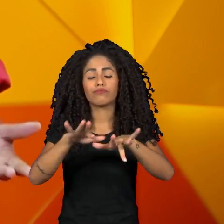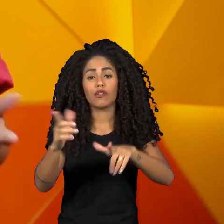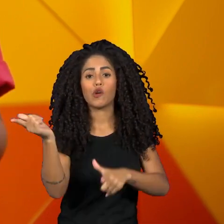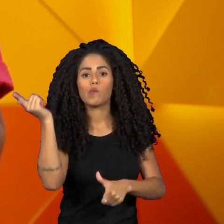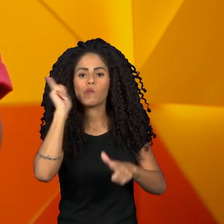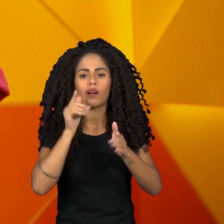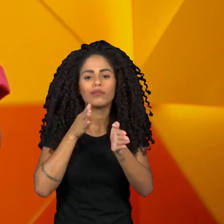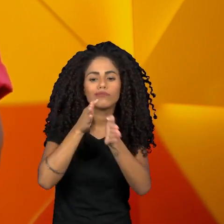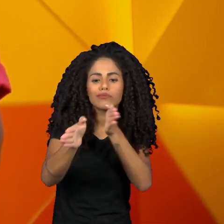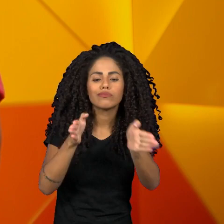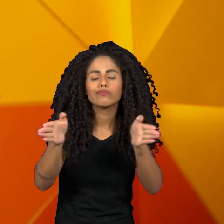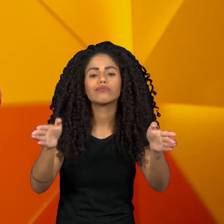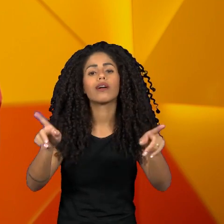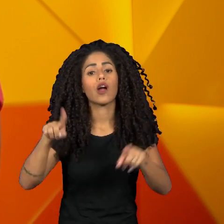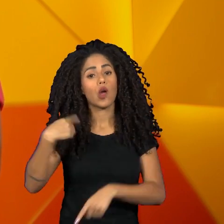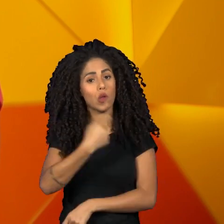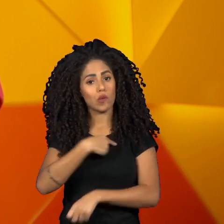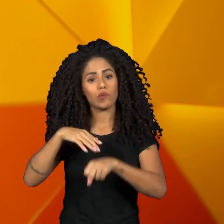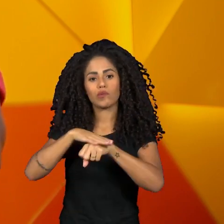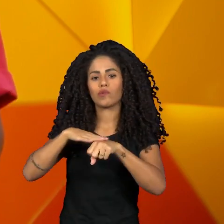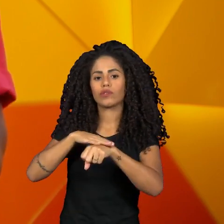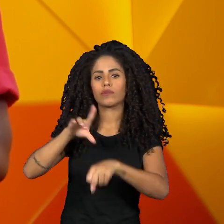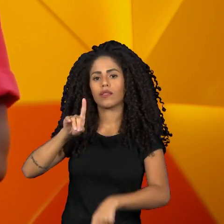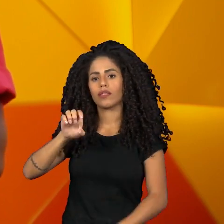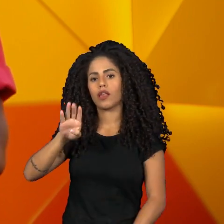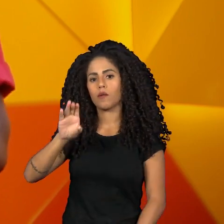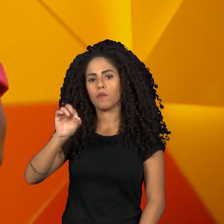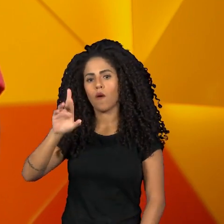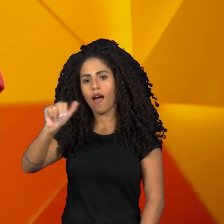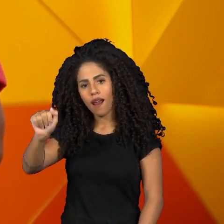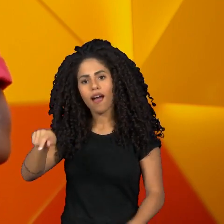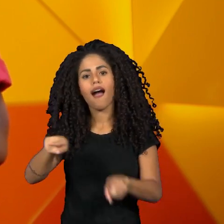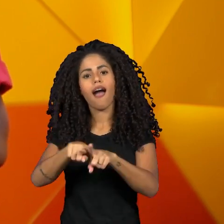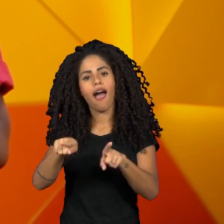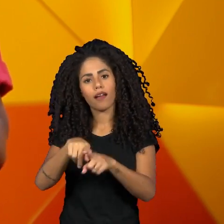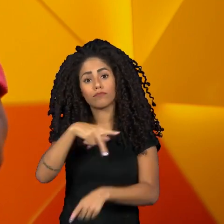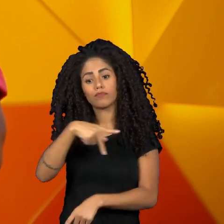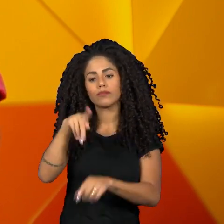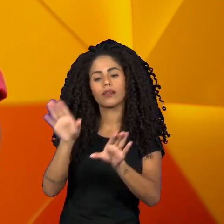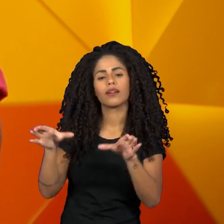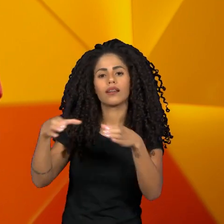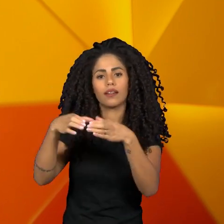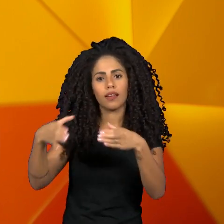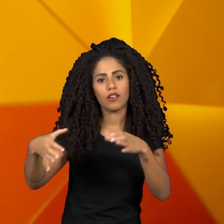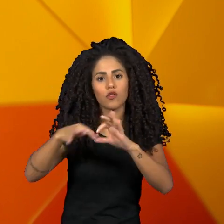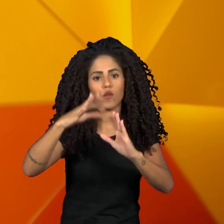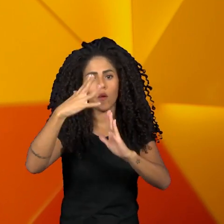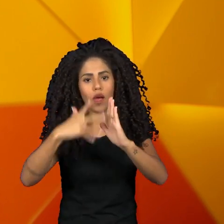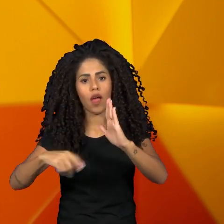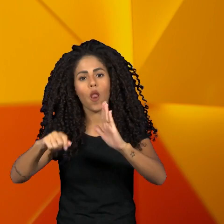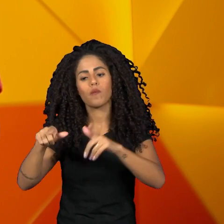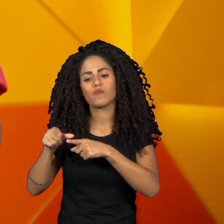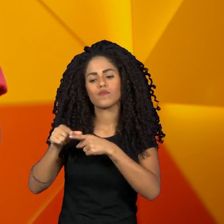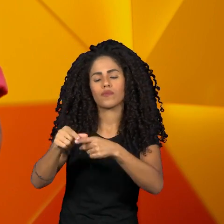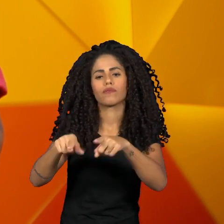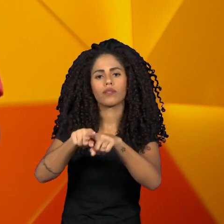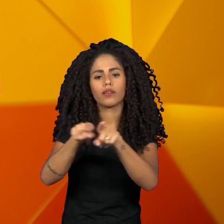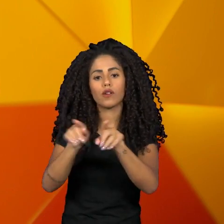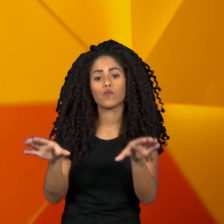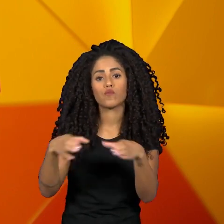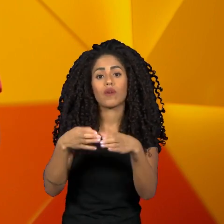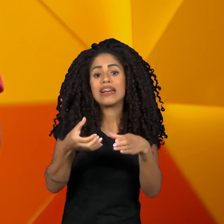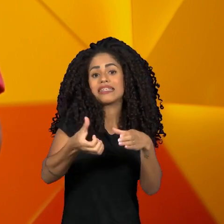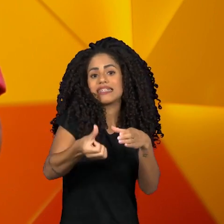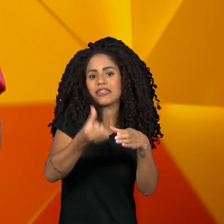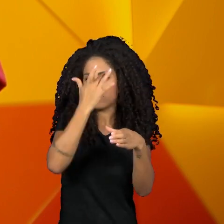espaço. Nós conversamos com a Débora Dias, co-vereadora da mandata coletiva Quilombo Periférico, que é formada por